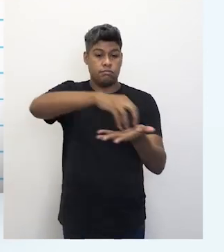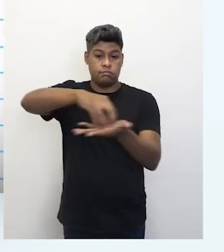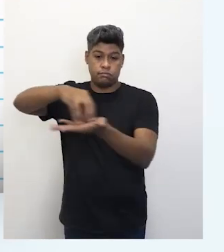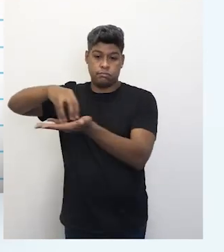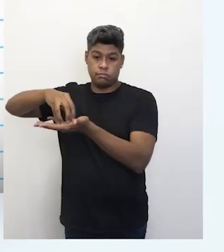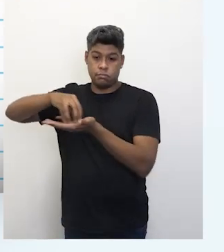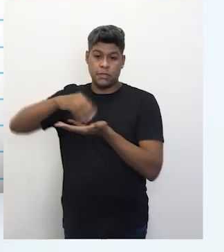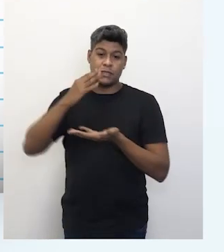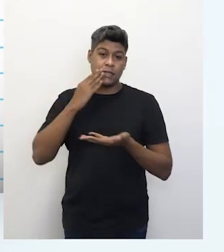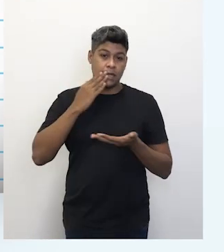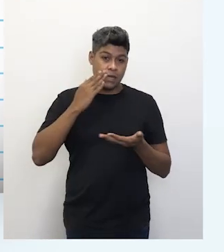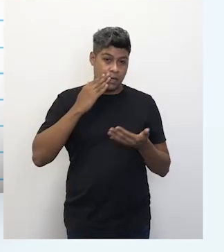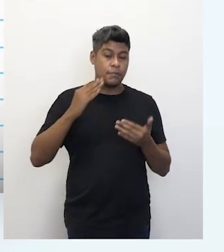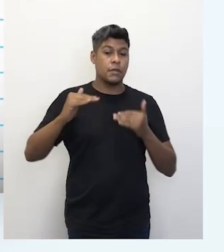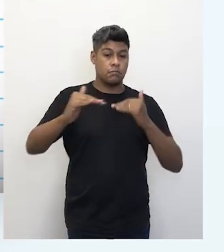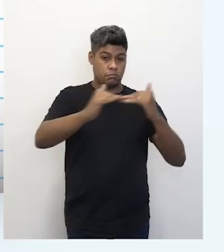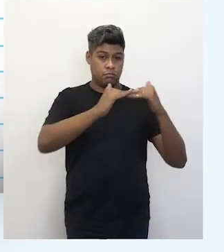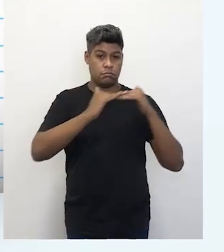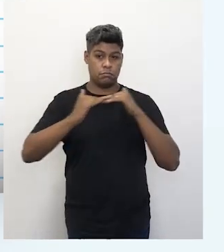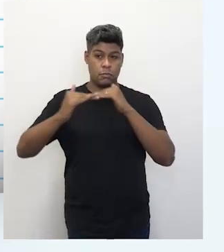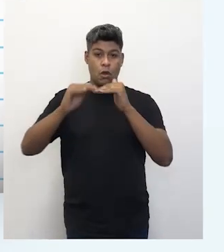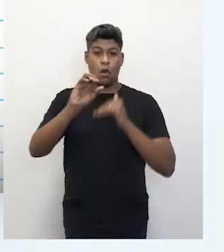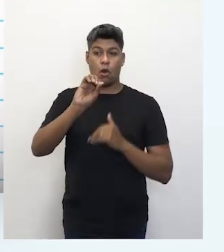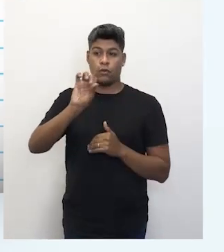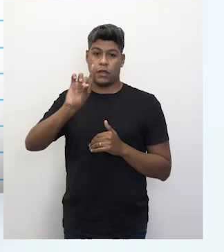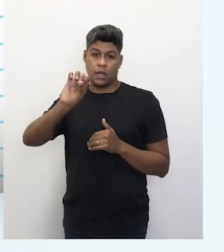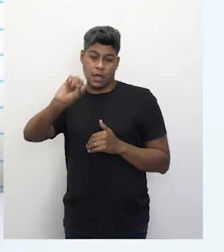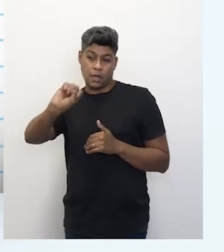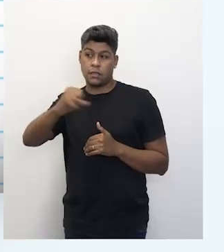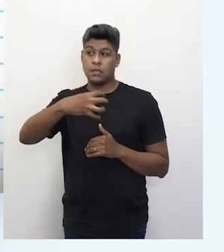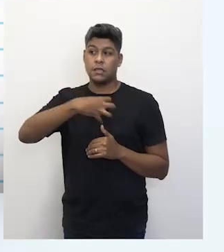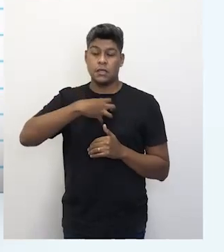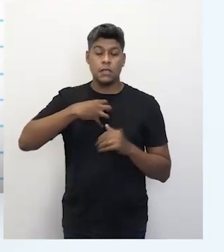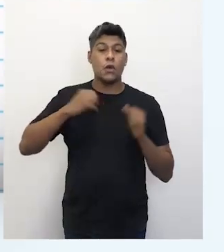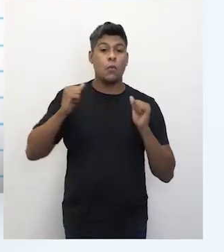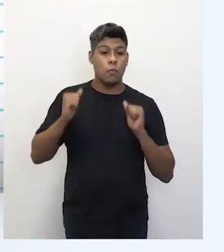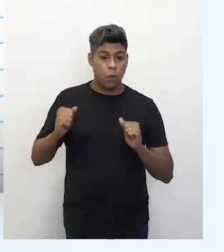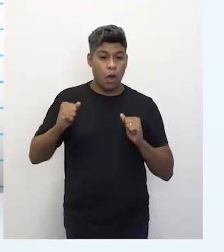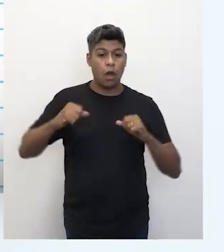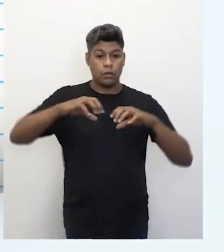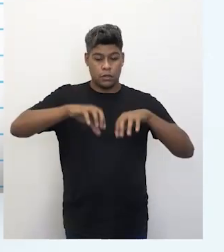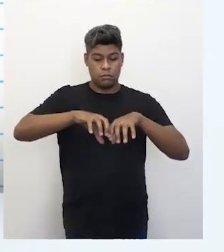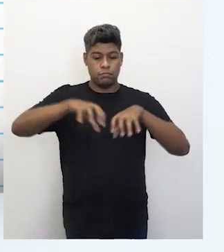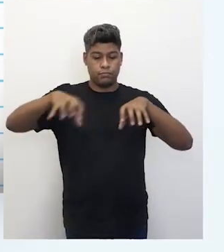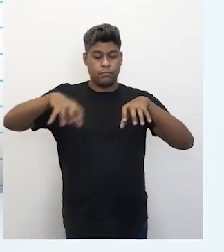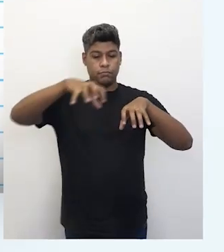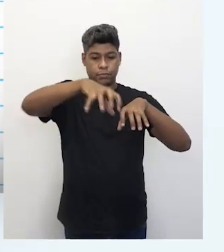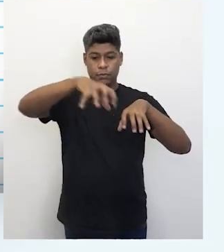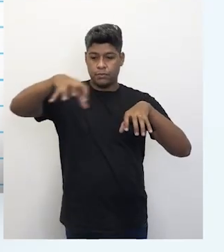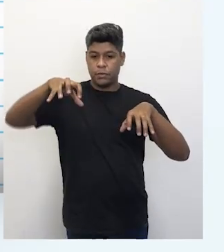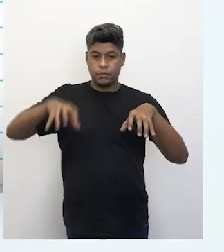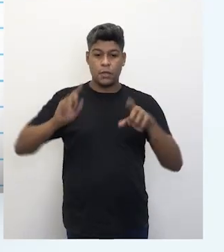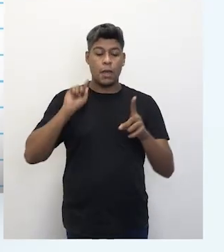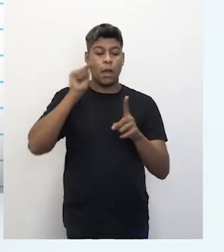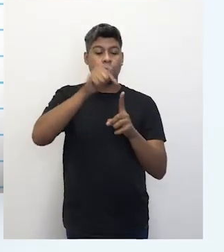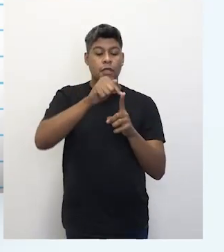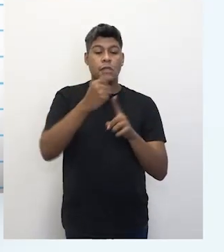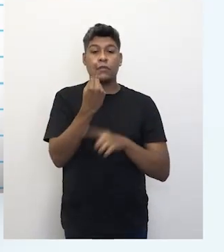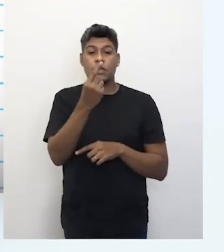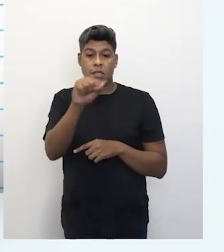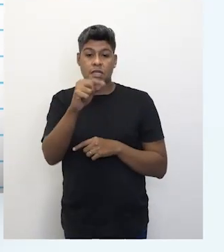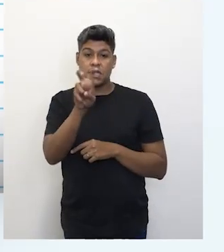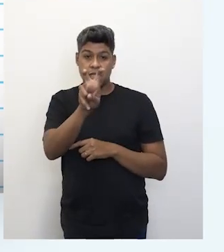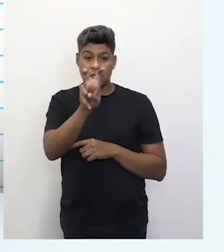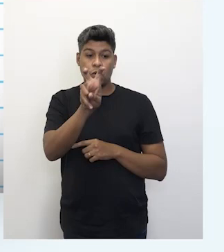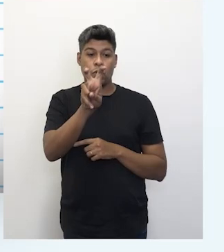da da universalidade de temas englobadas pelos e nesse sentido Podemos dividir as metas relacionadas ao objetivo 17 em